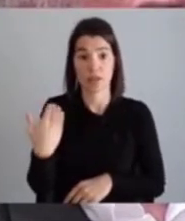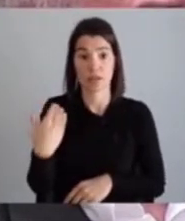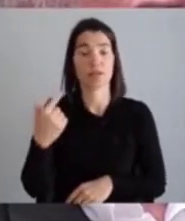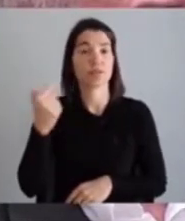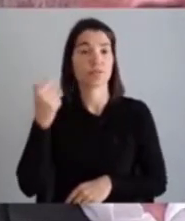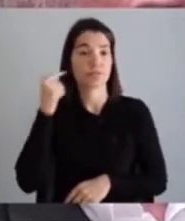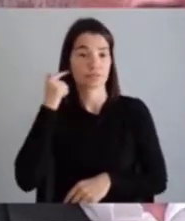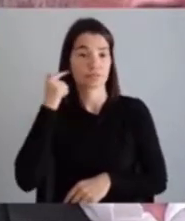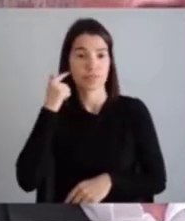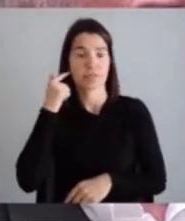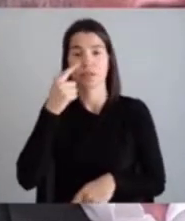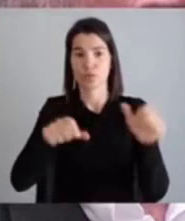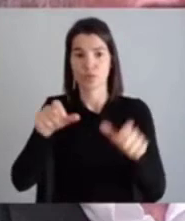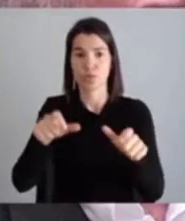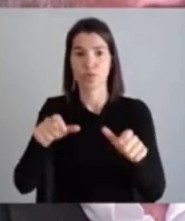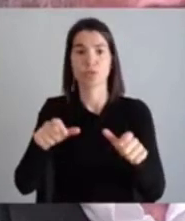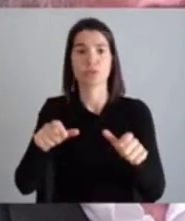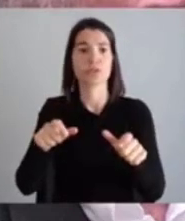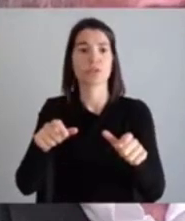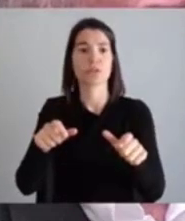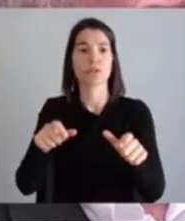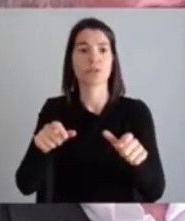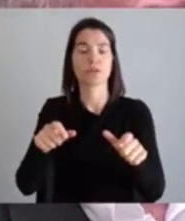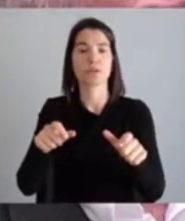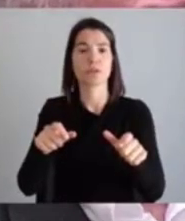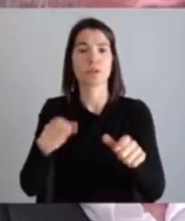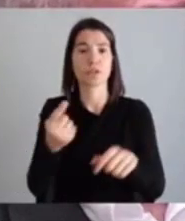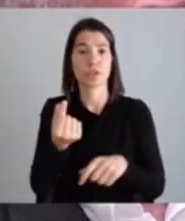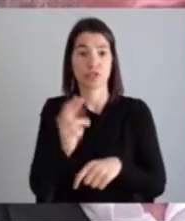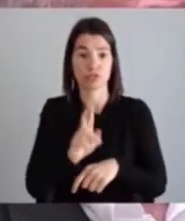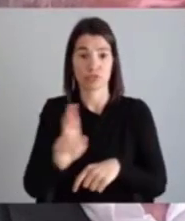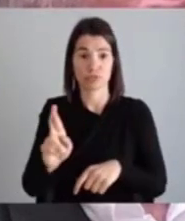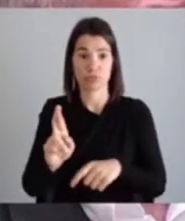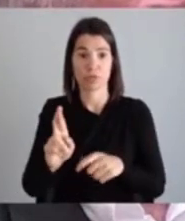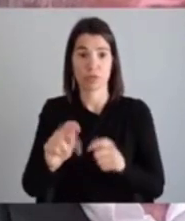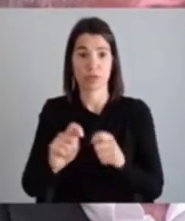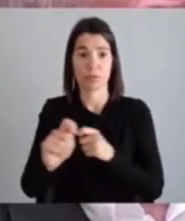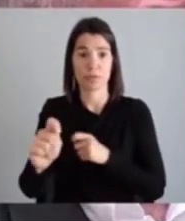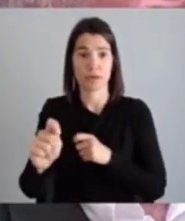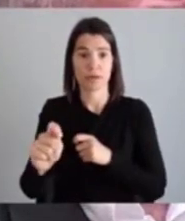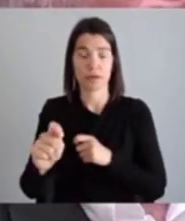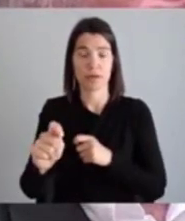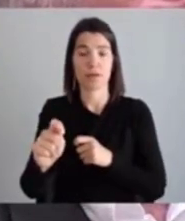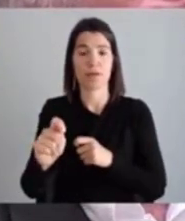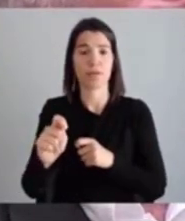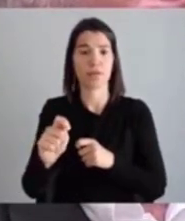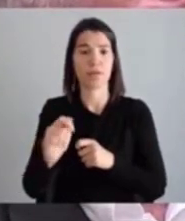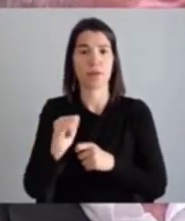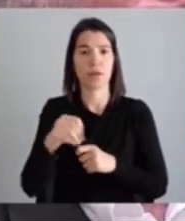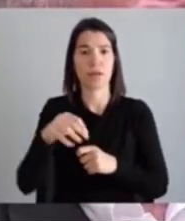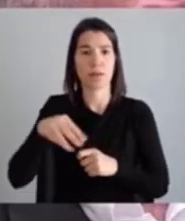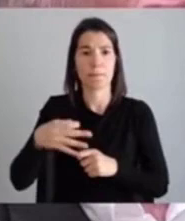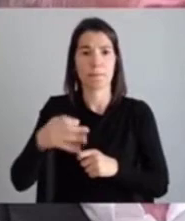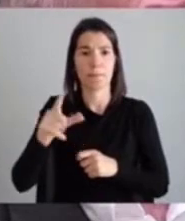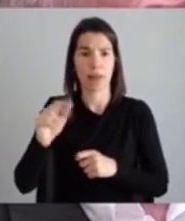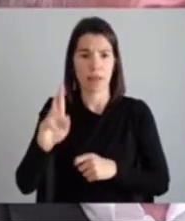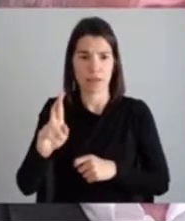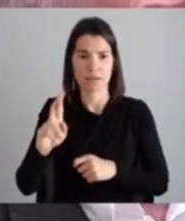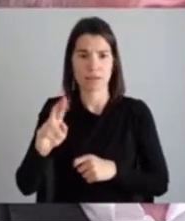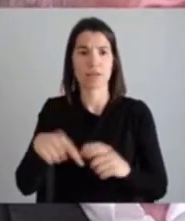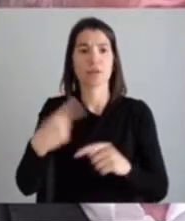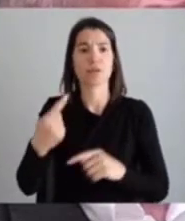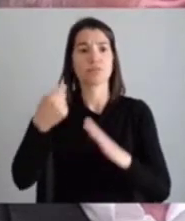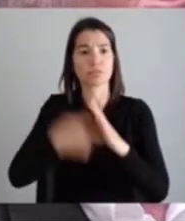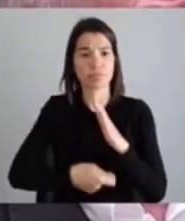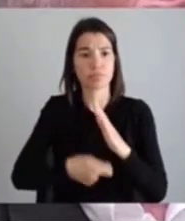cidadãos que pagaram o tarifário por Pay Simplex, mas foram multados e bloqueados na